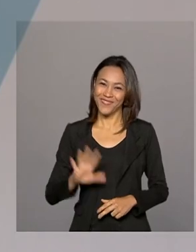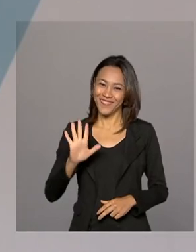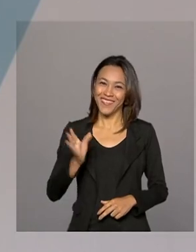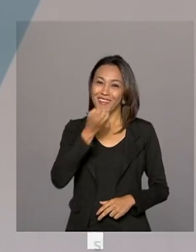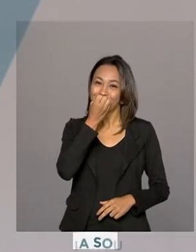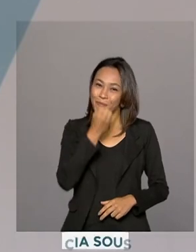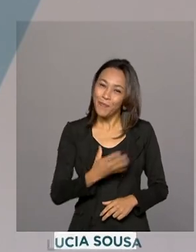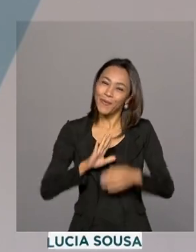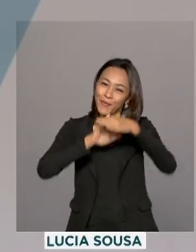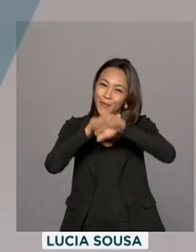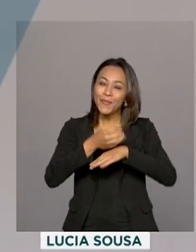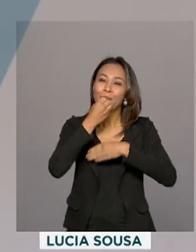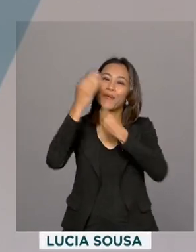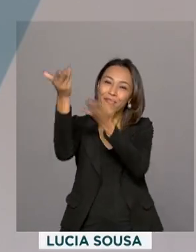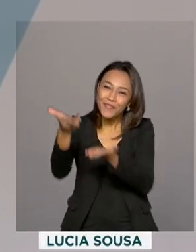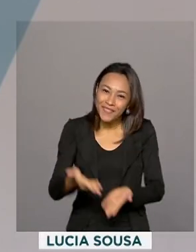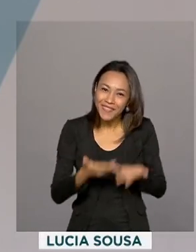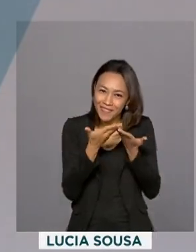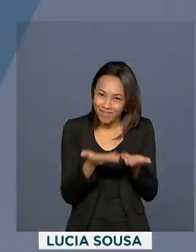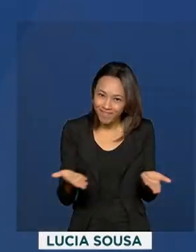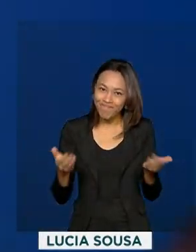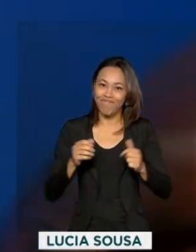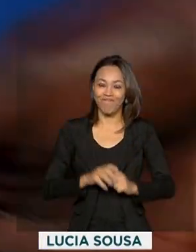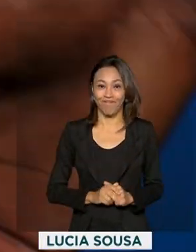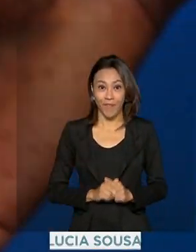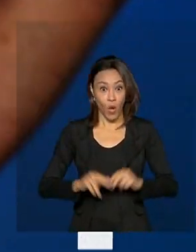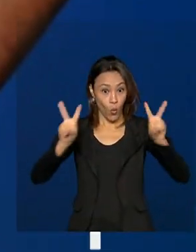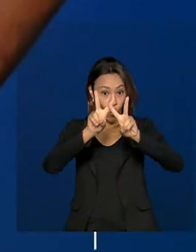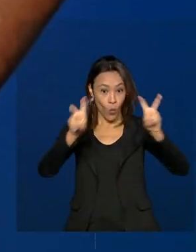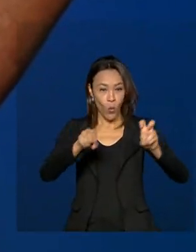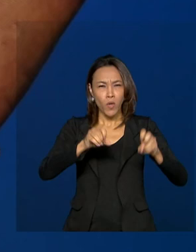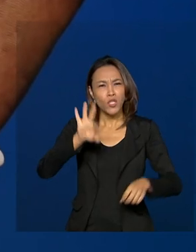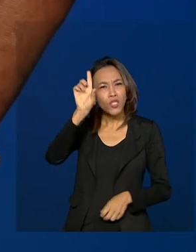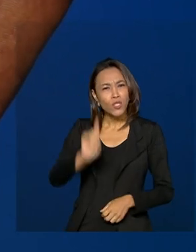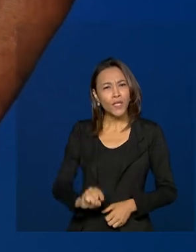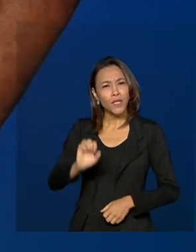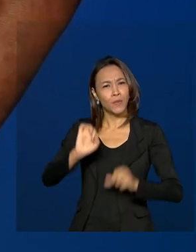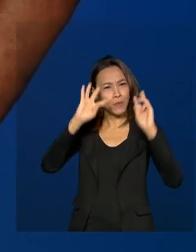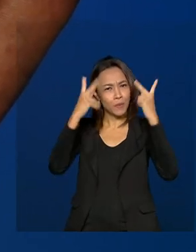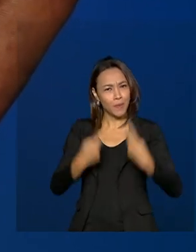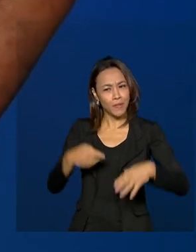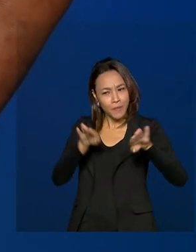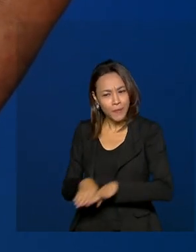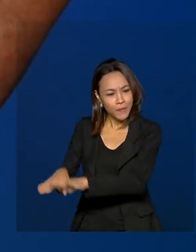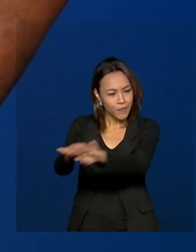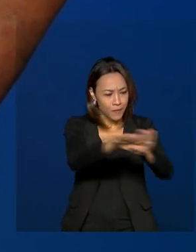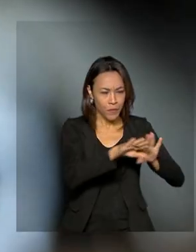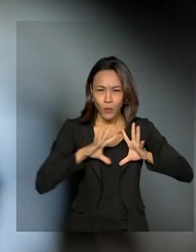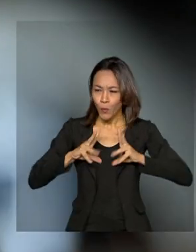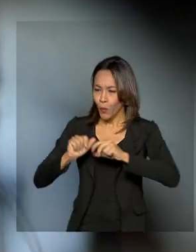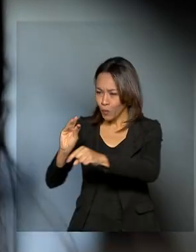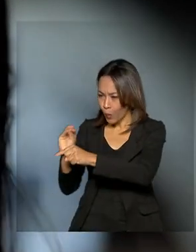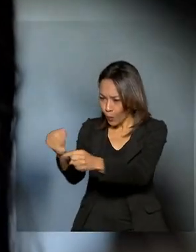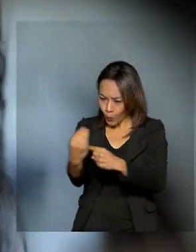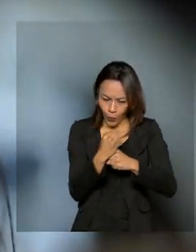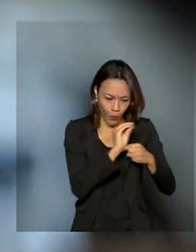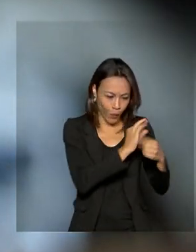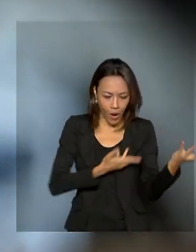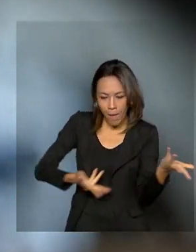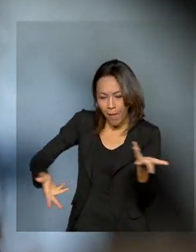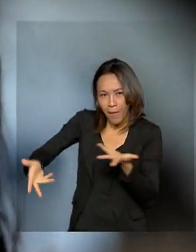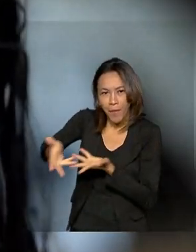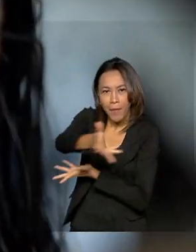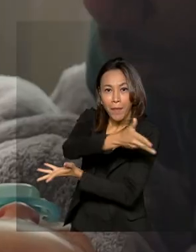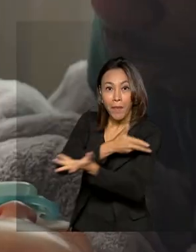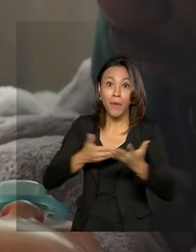Olá, boa noite. Seja bem-vindo ao Brasil em Pauta. Com o slogan Direitos Humanos são para todos, todo mundo cuidando de todo mundo,